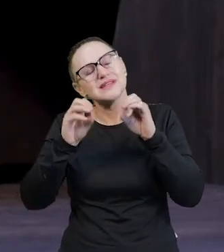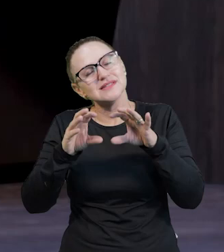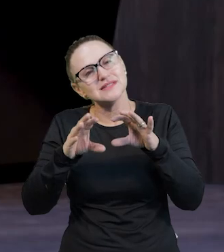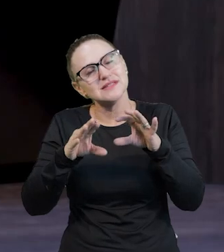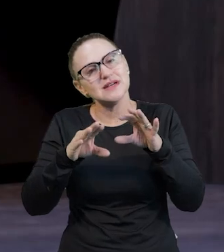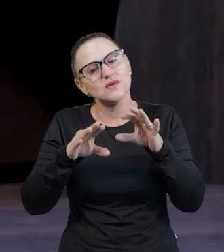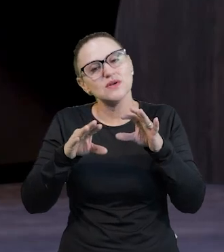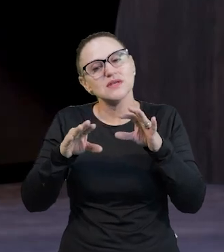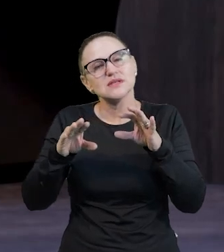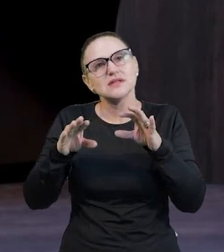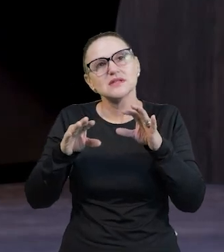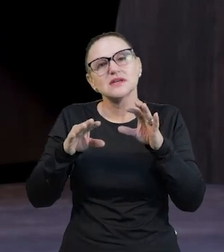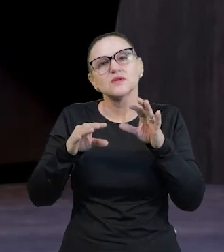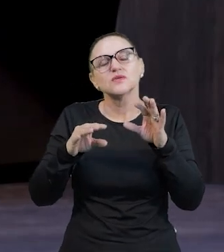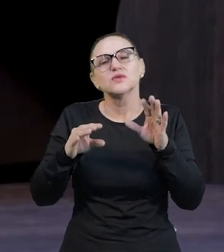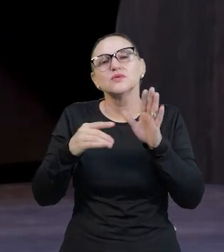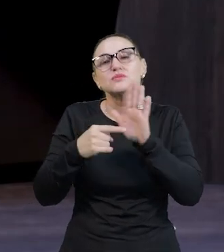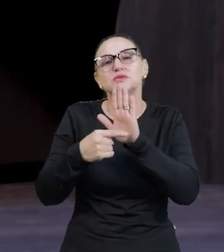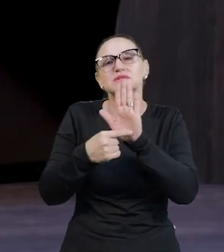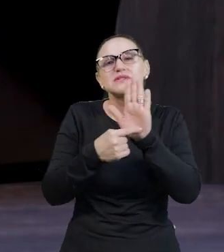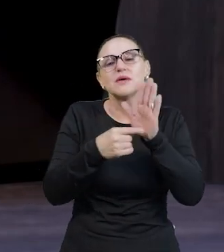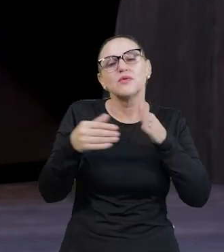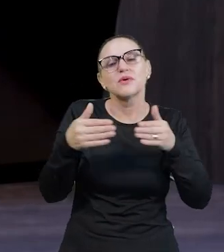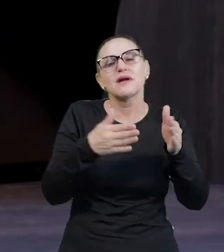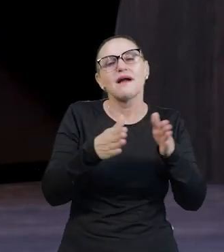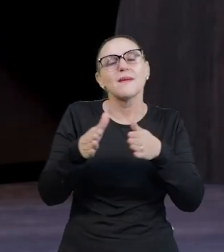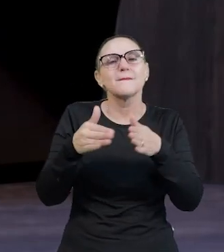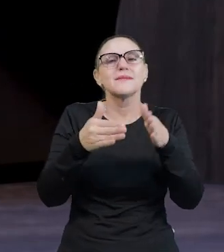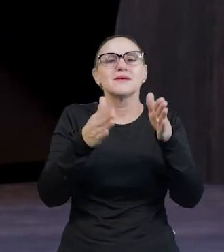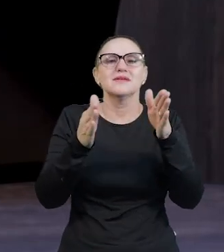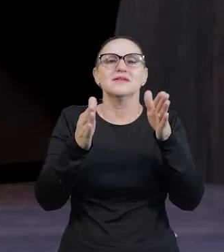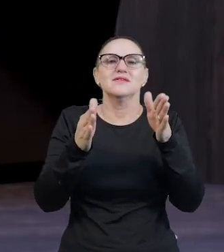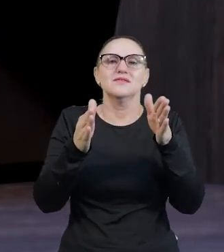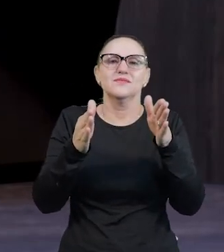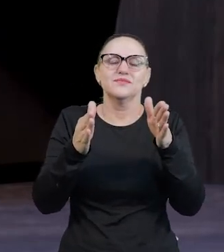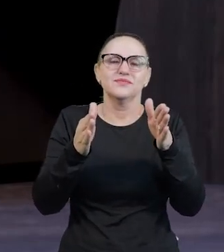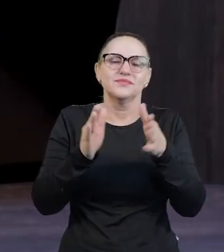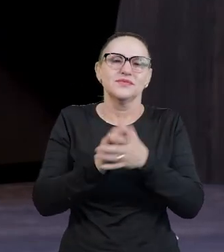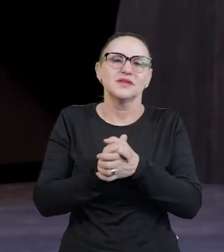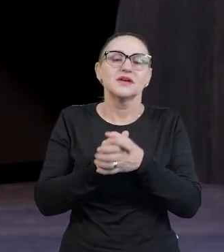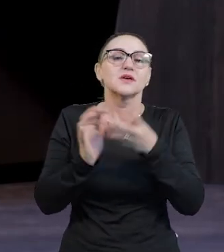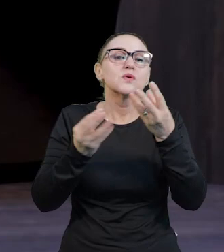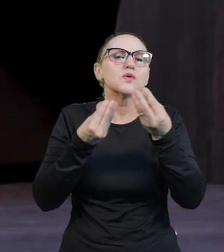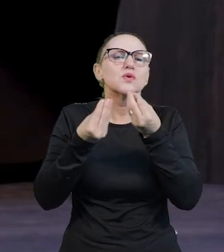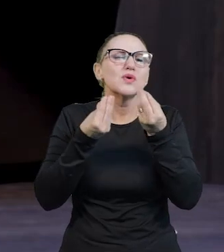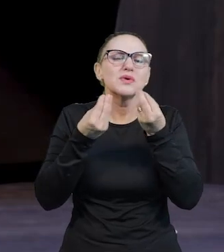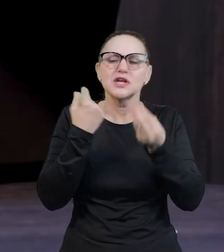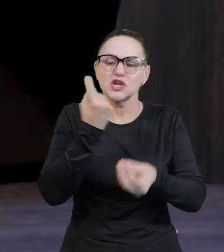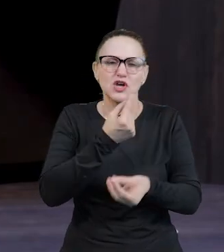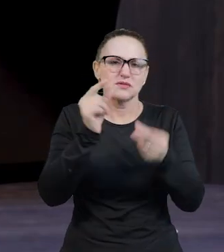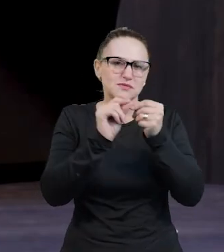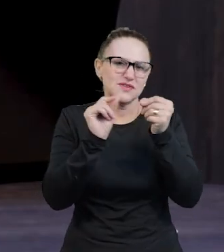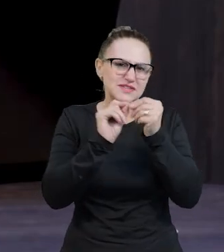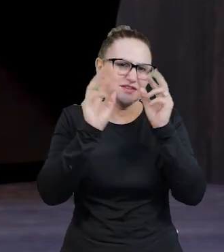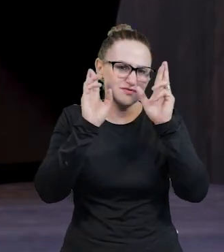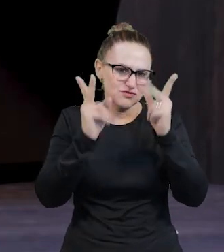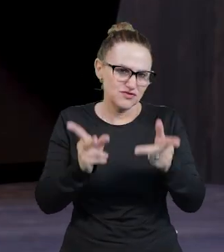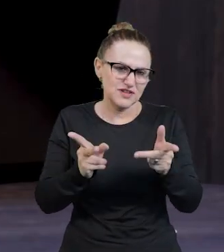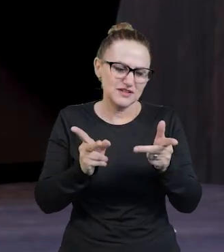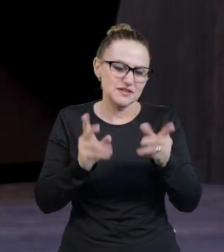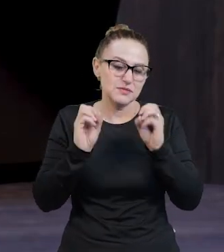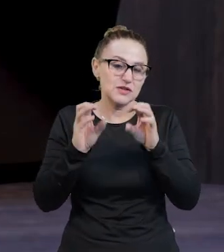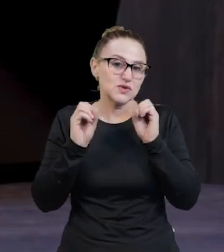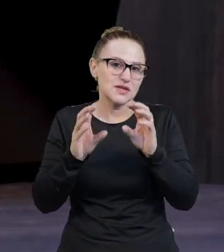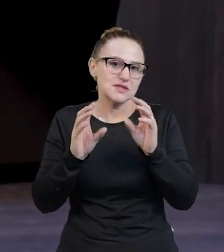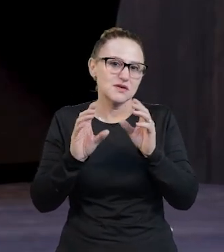direcionada para um caminho aí de formação para o trabalho, como que nós conseguimos fazer uma educação que seja